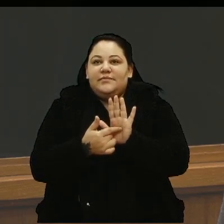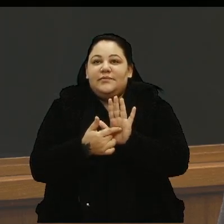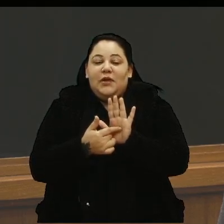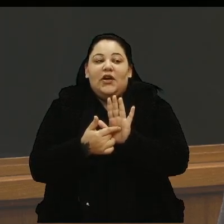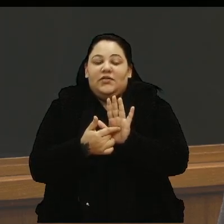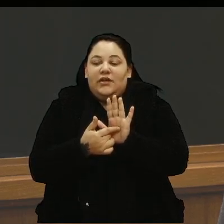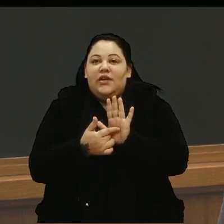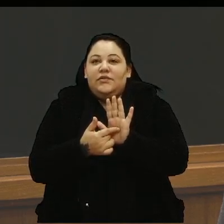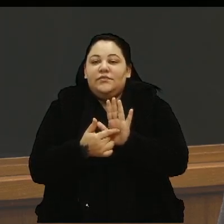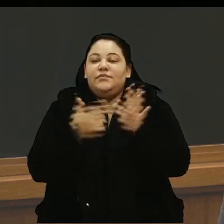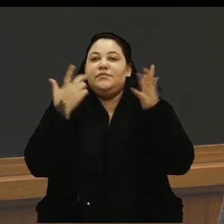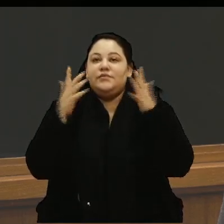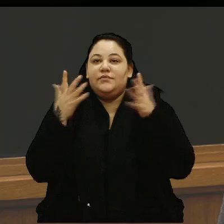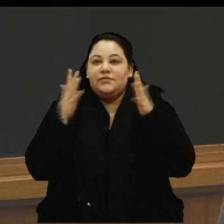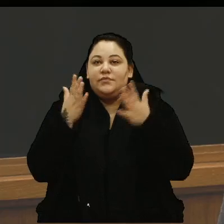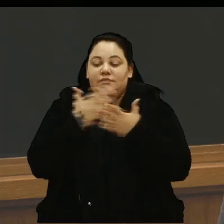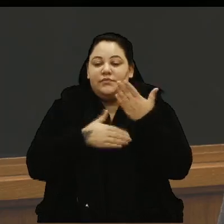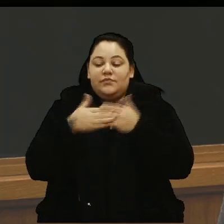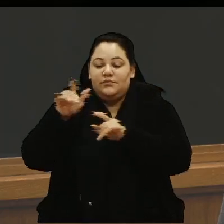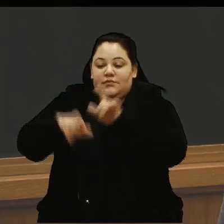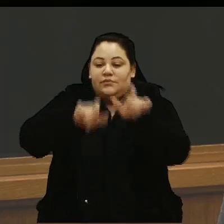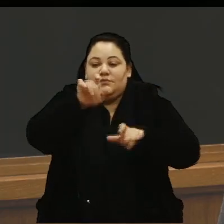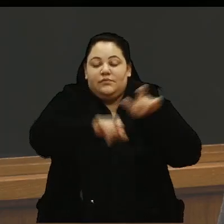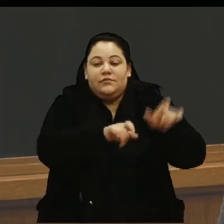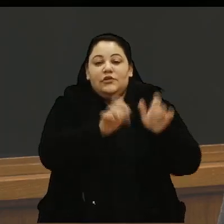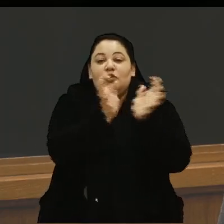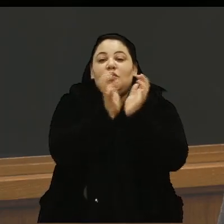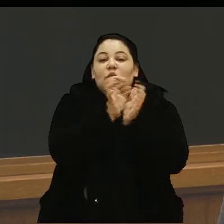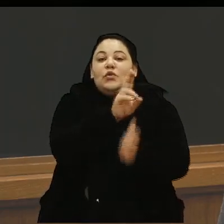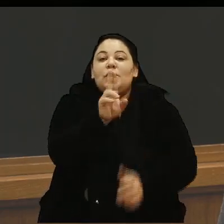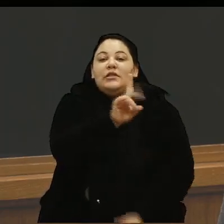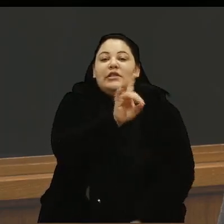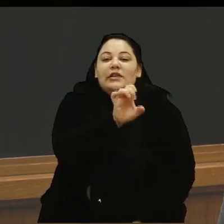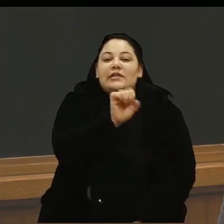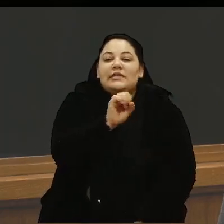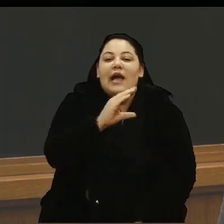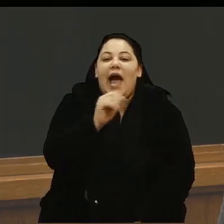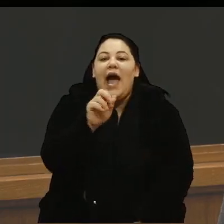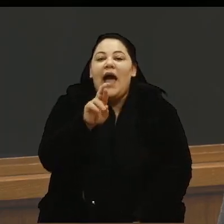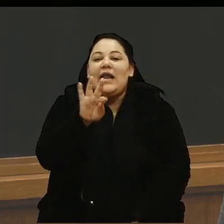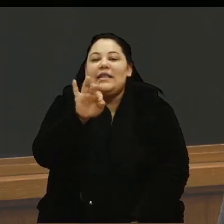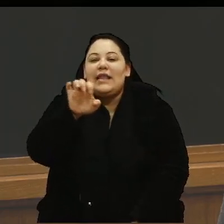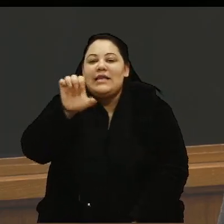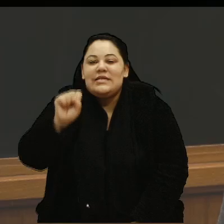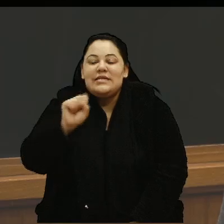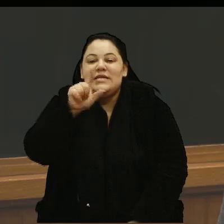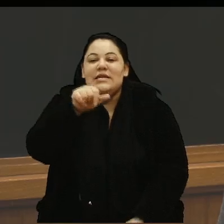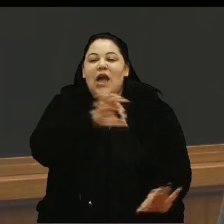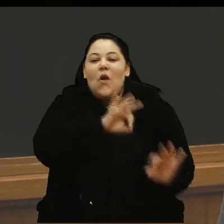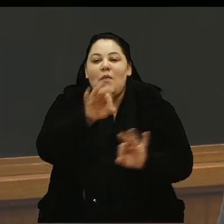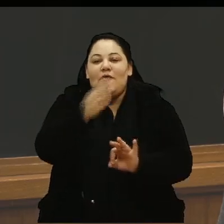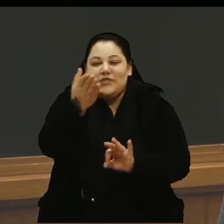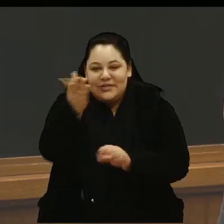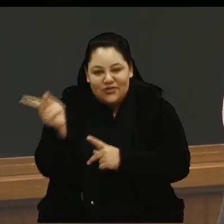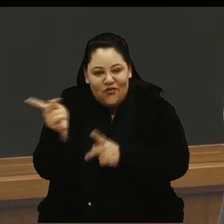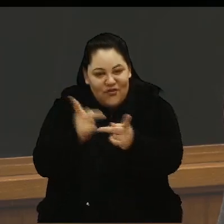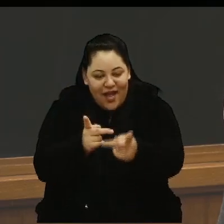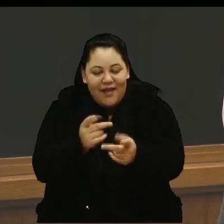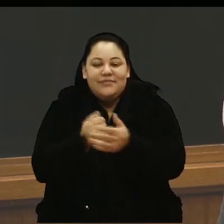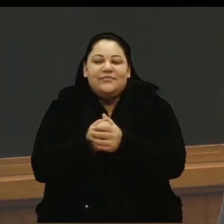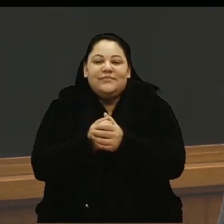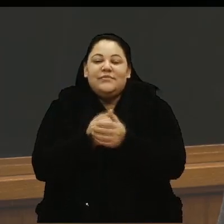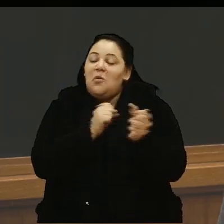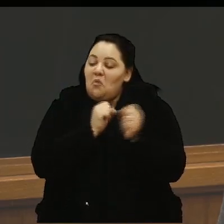Então, parabenizar todos os integrantes da banda Descartes e convidar todos que nos acompanham pela TV Câmara e também pelas nossas redes sociais para que